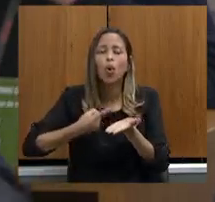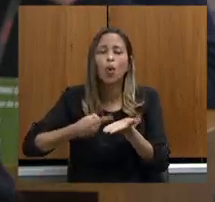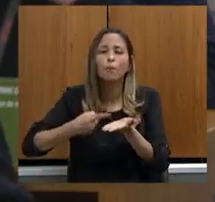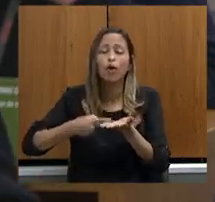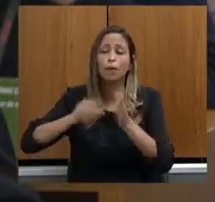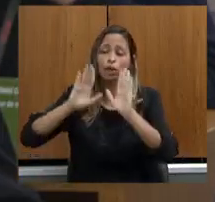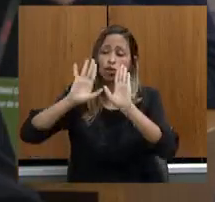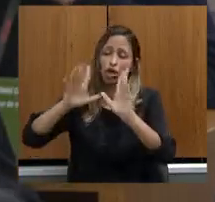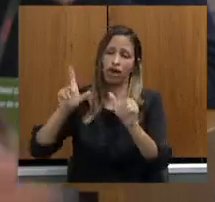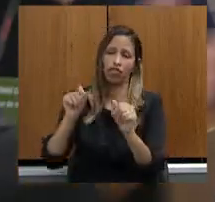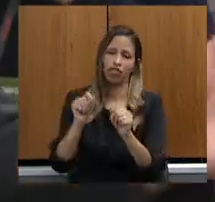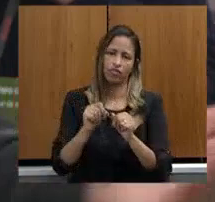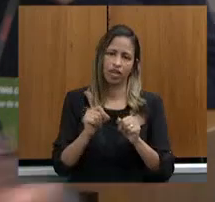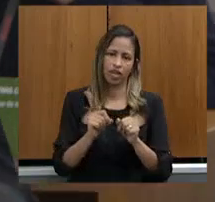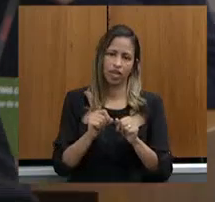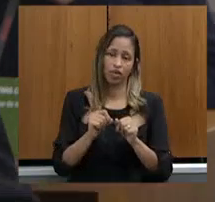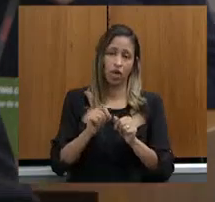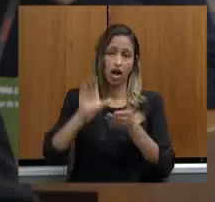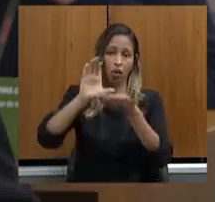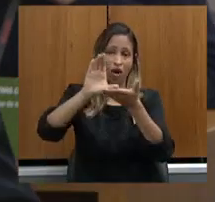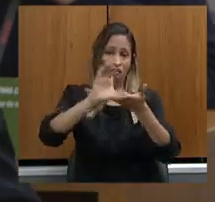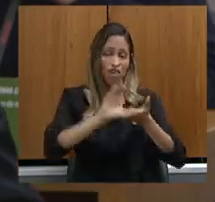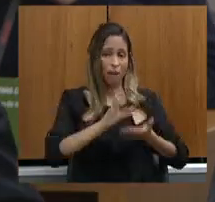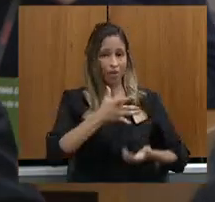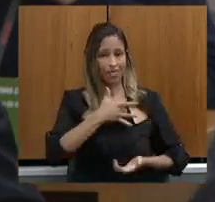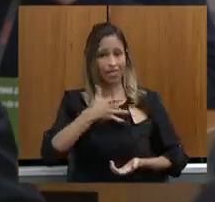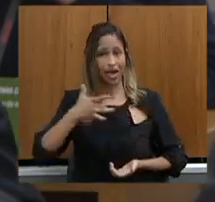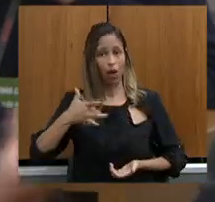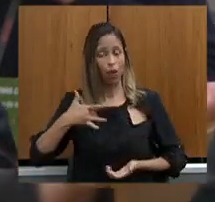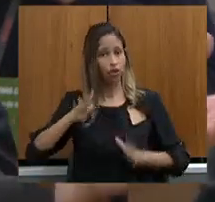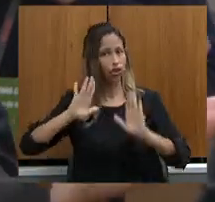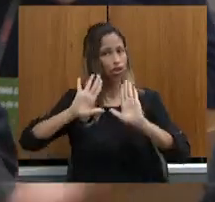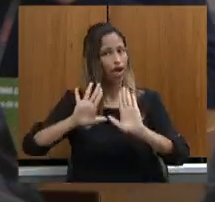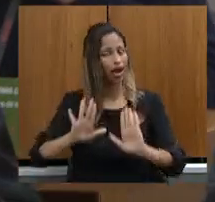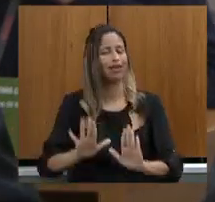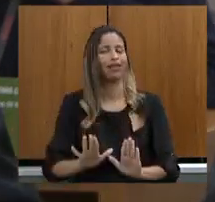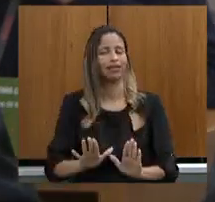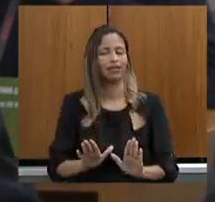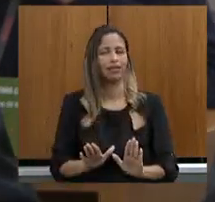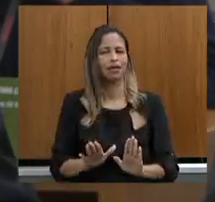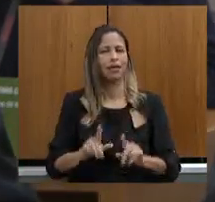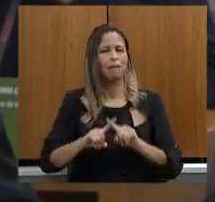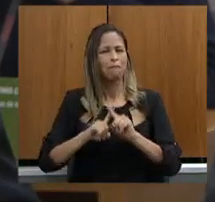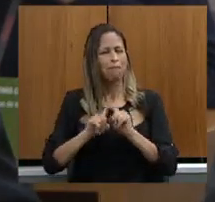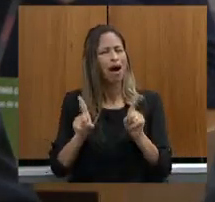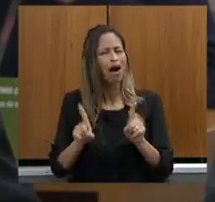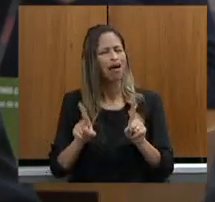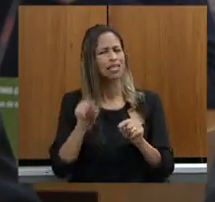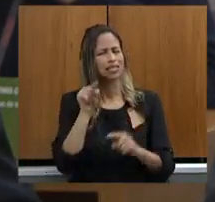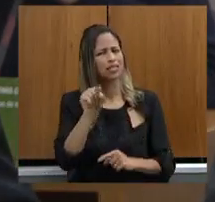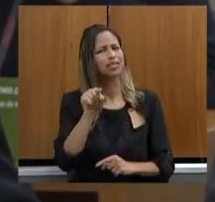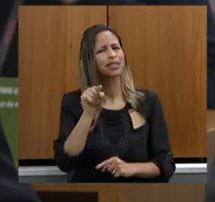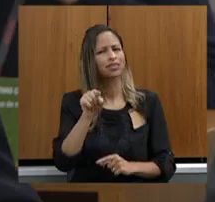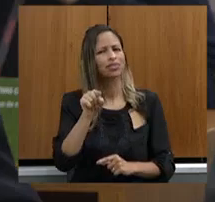empenhos já colocados as verbas de saúde já prometidas aí ainda